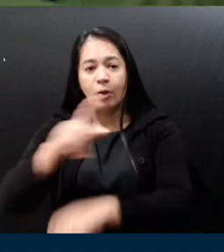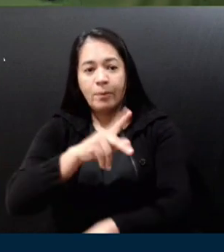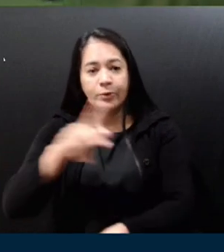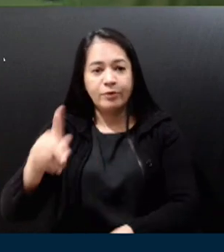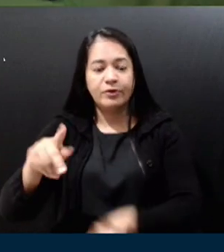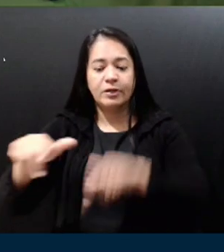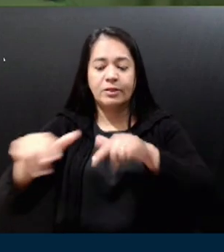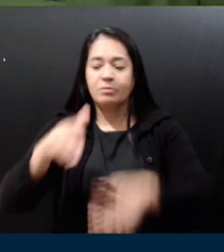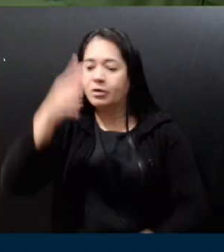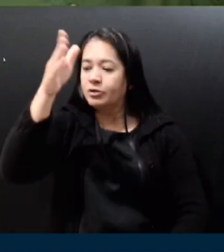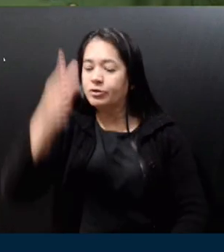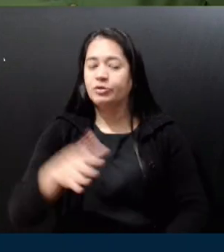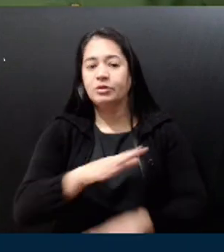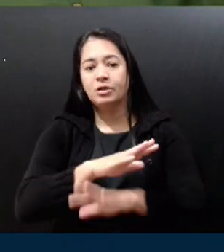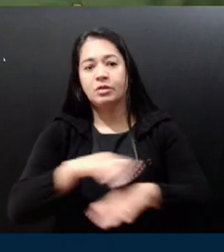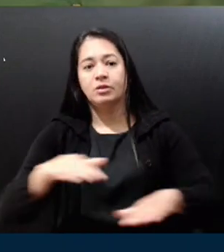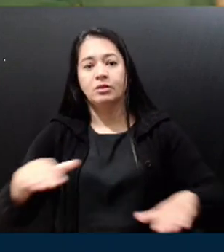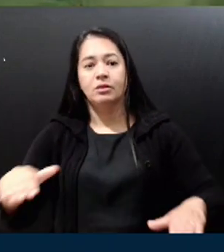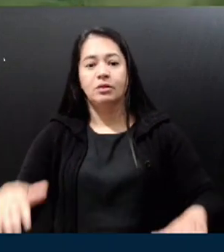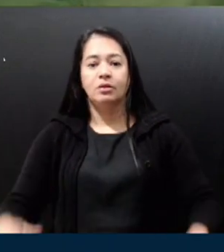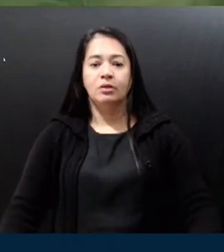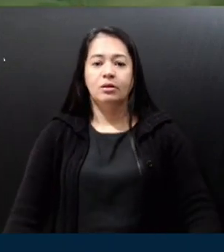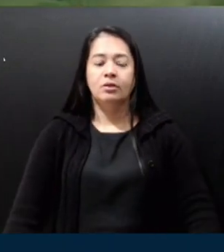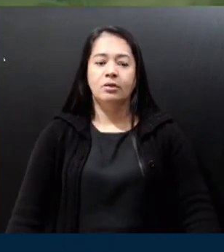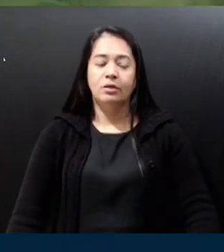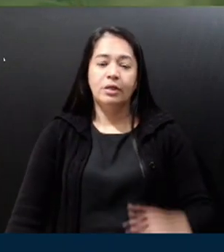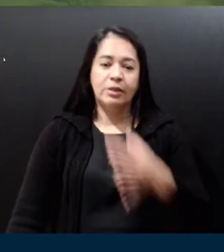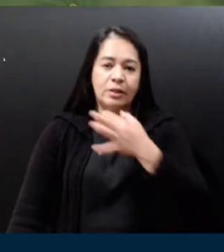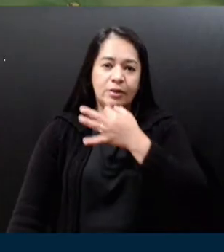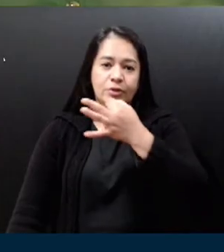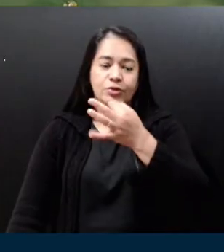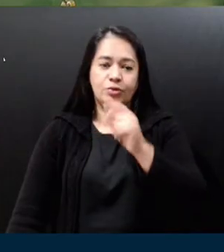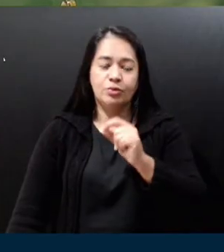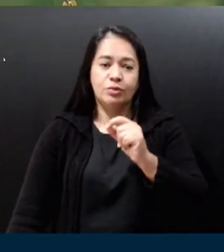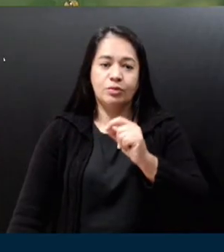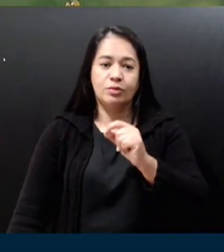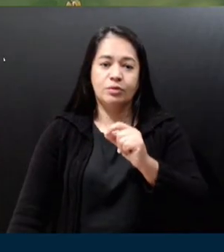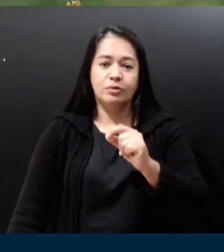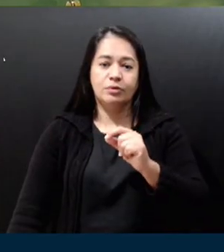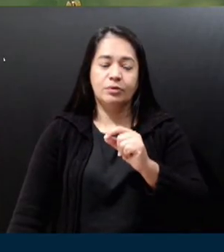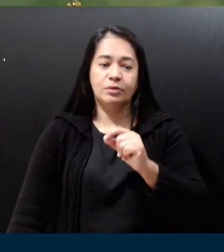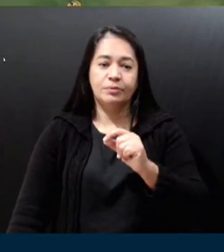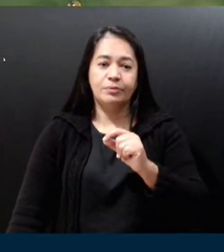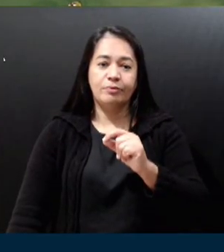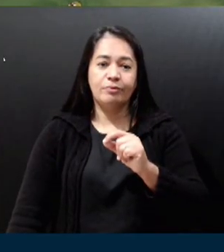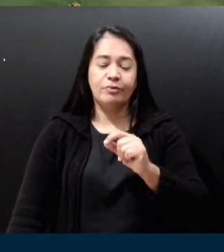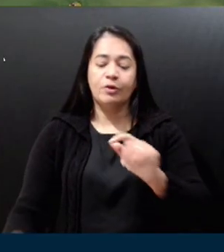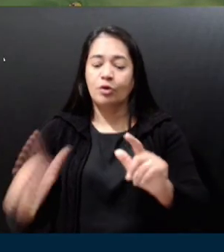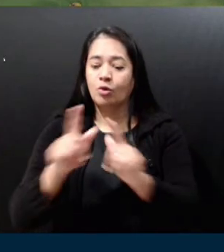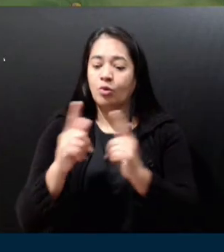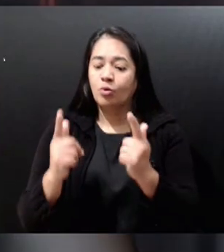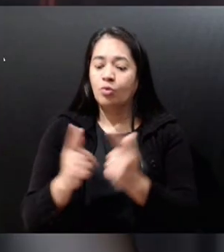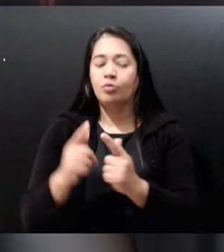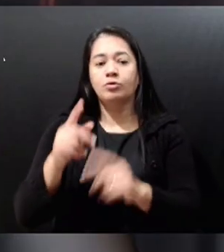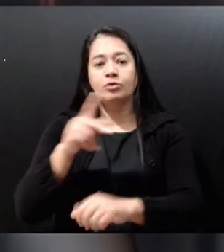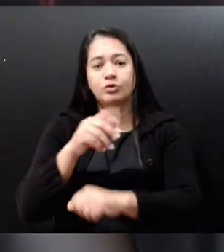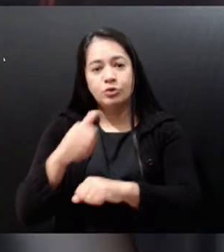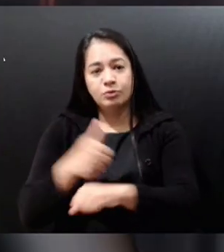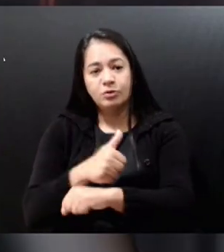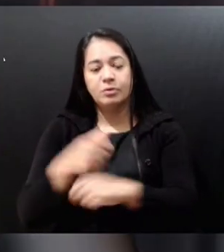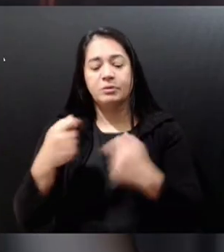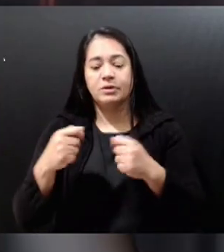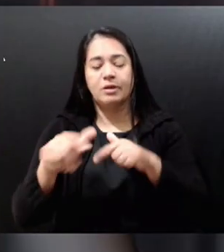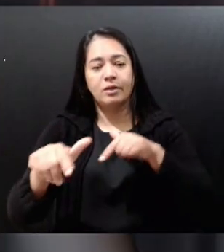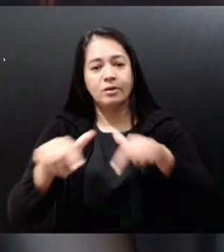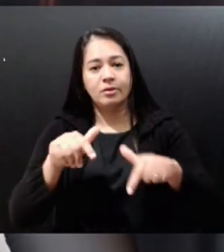crianças. E acho que então essa equipe ela precisa ir trabalhando junto com